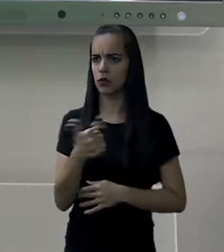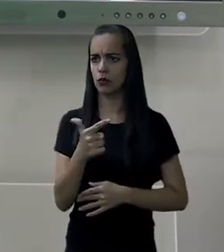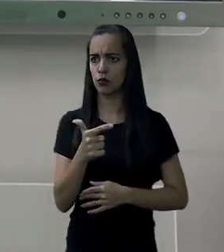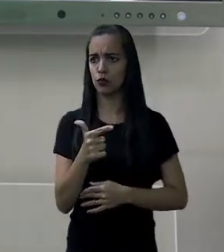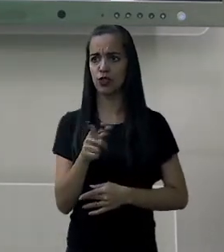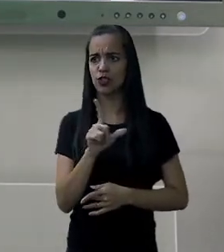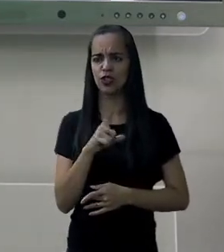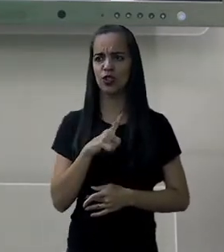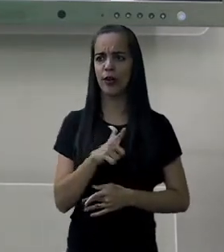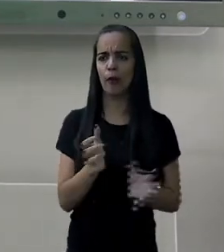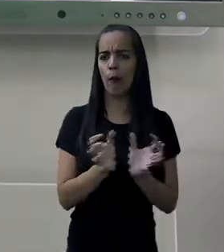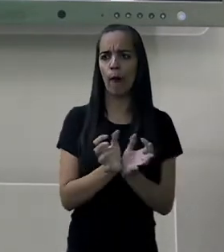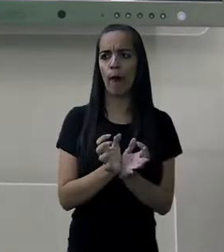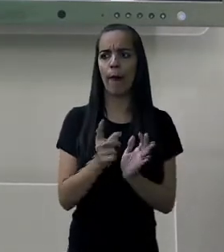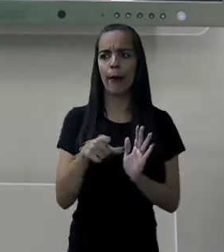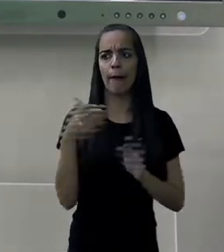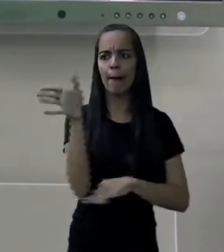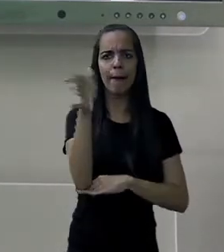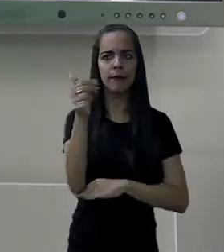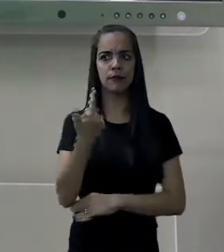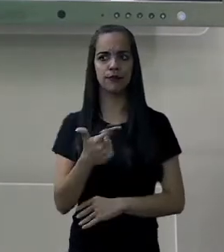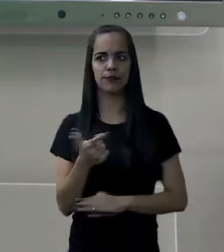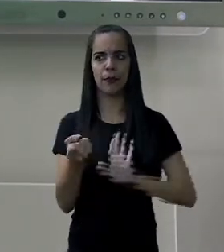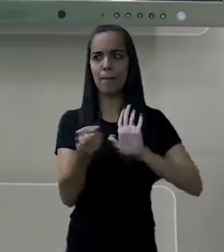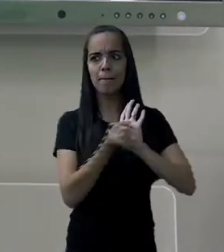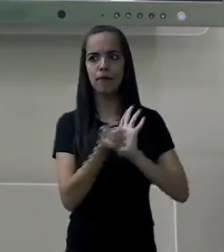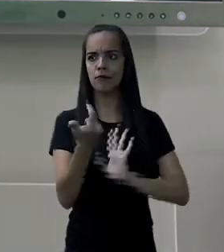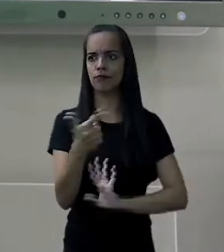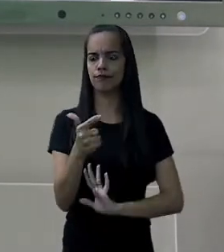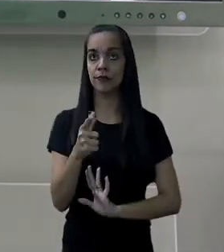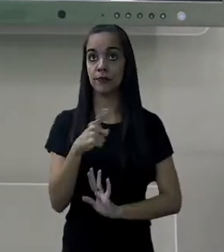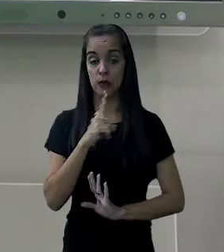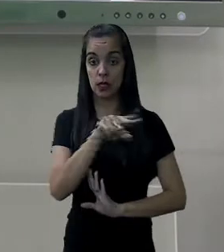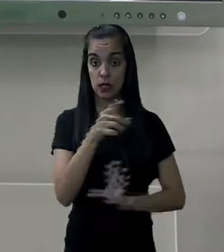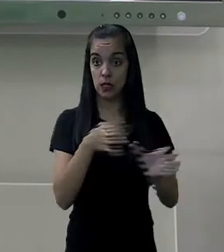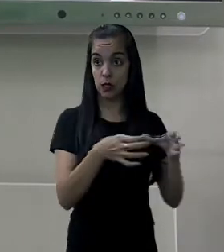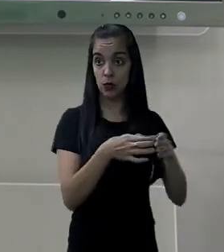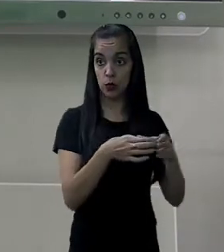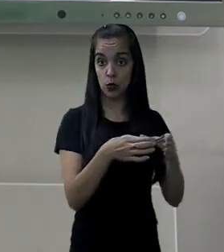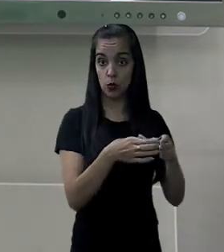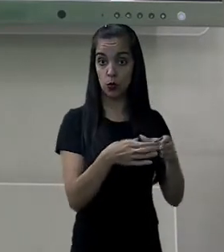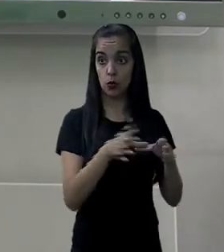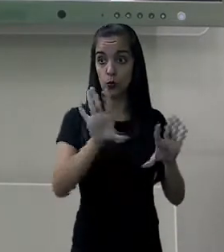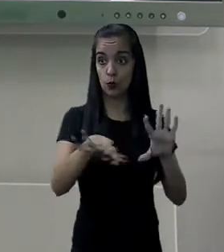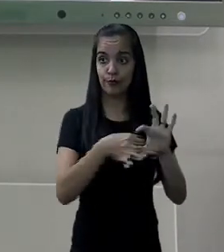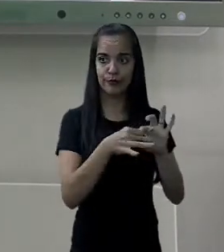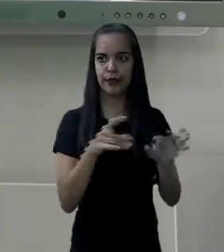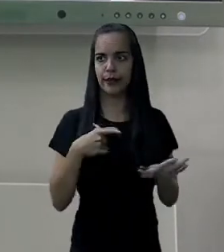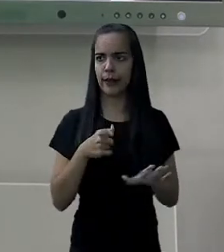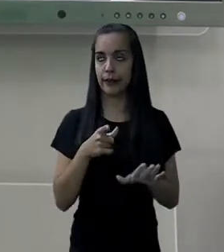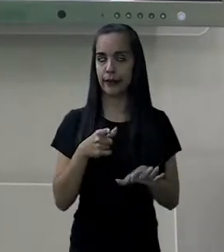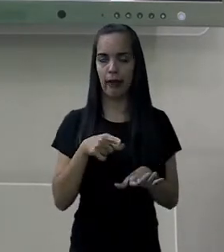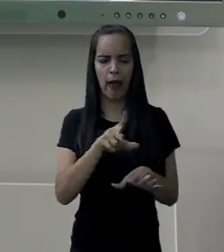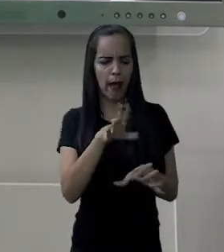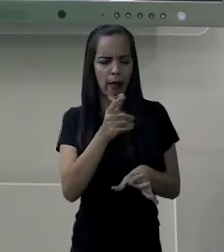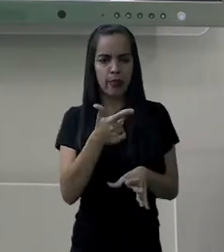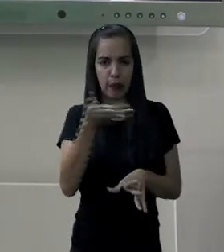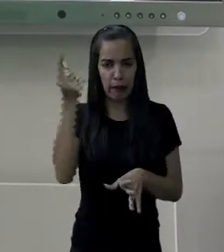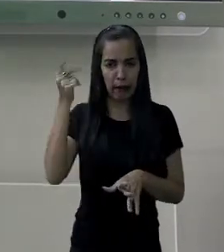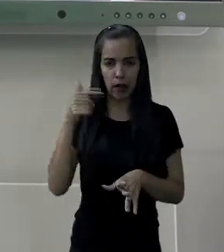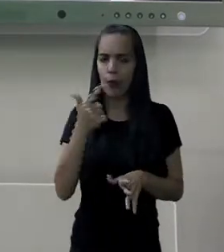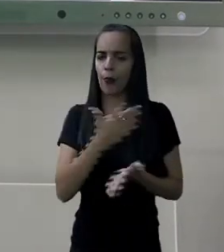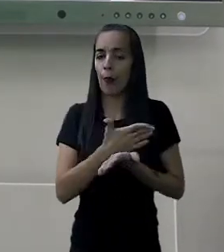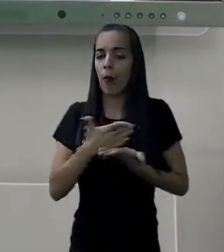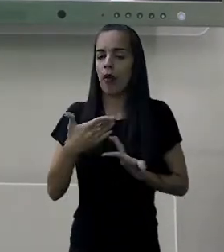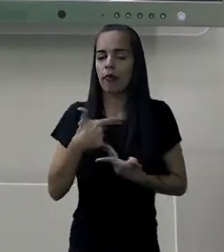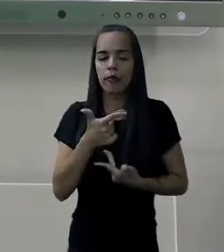que, inclusive, esse nome, União Europeia, no início, não tinha nada,